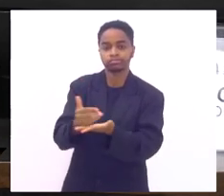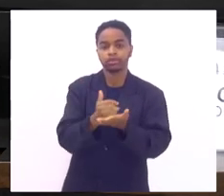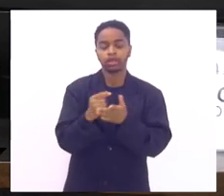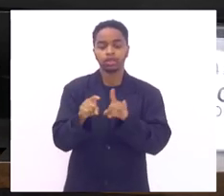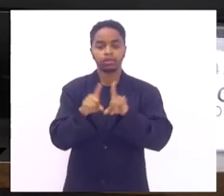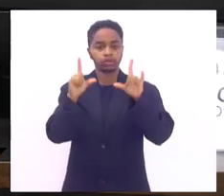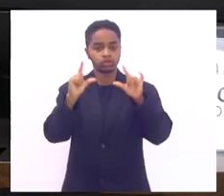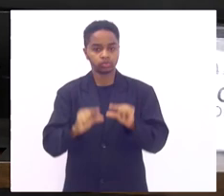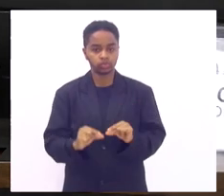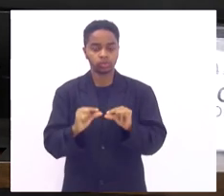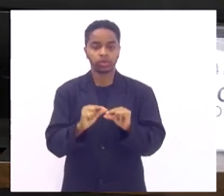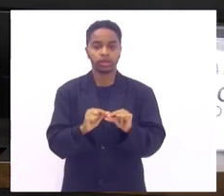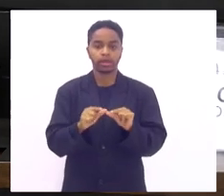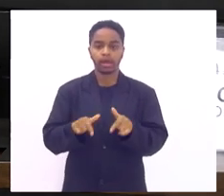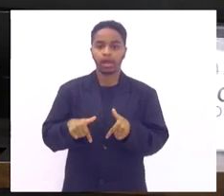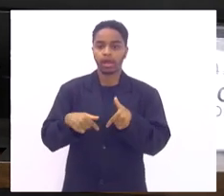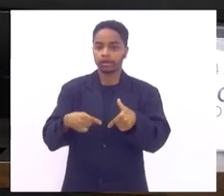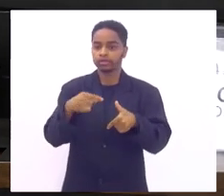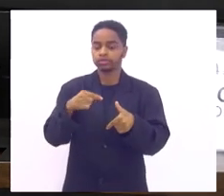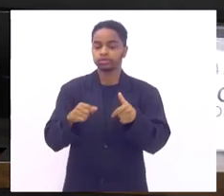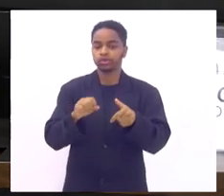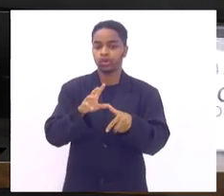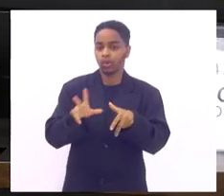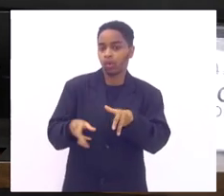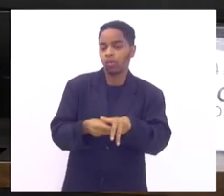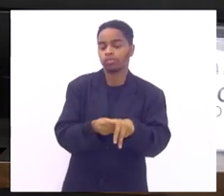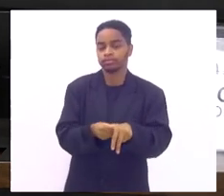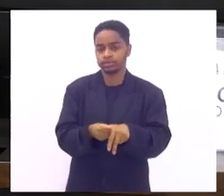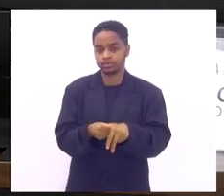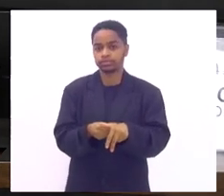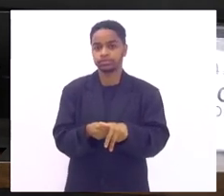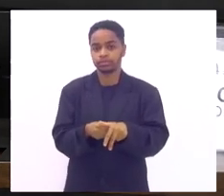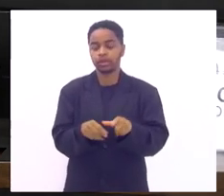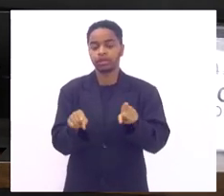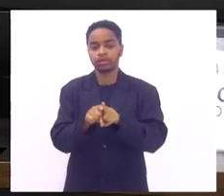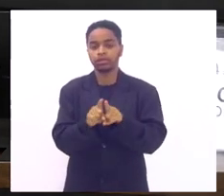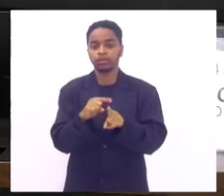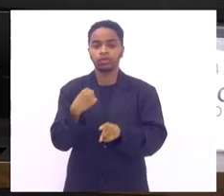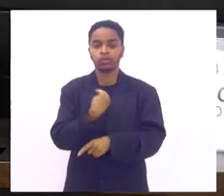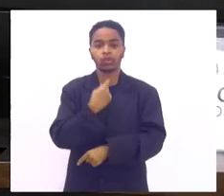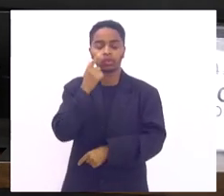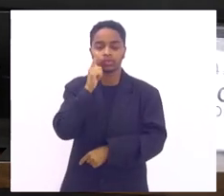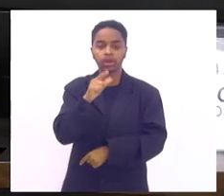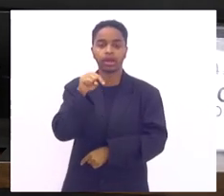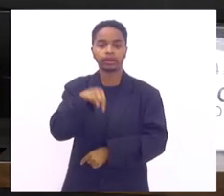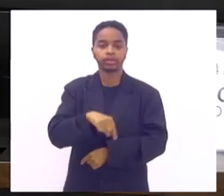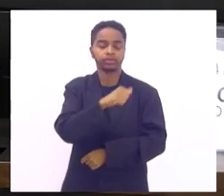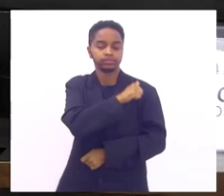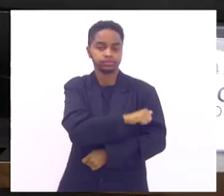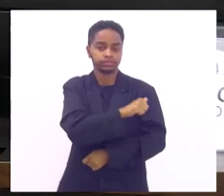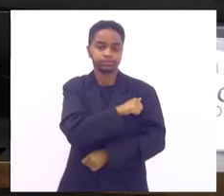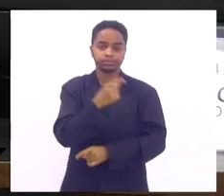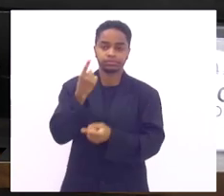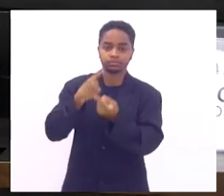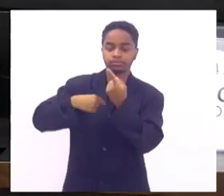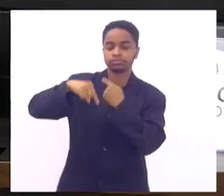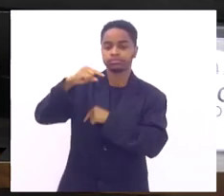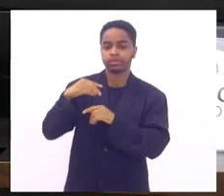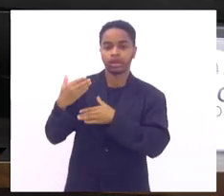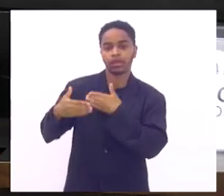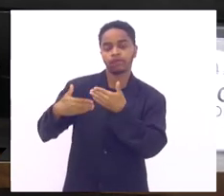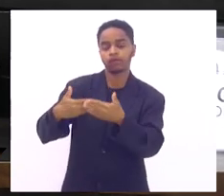desses malfeitos, nesses atos de corrupção e que sejam. E a gente vai fazer com que o Estado do Rio de Janeiro evolua,